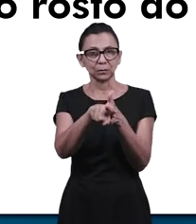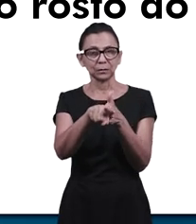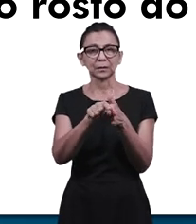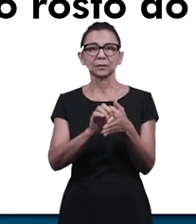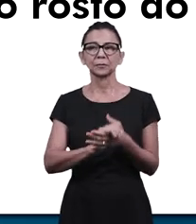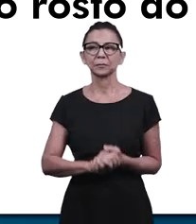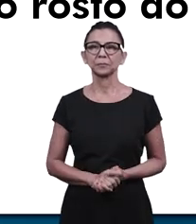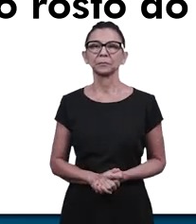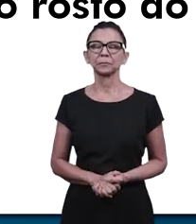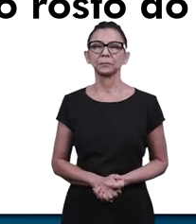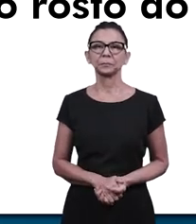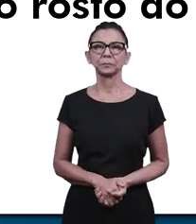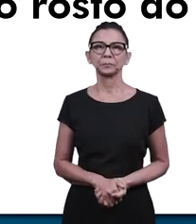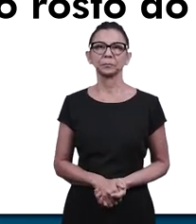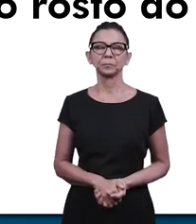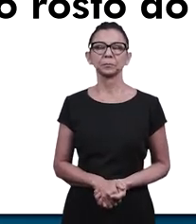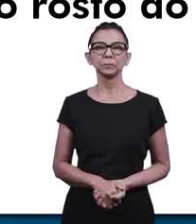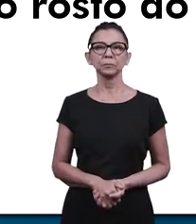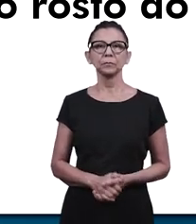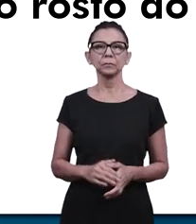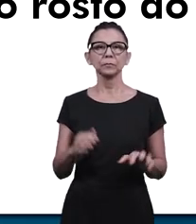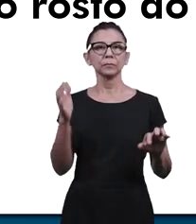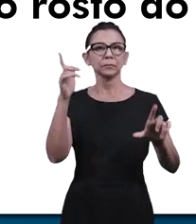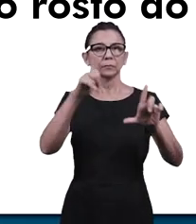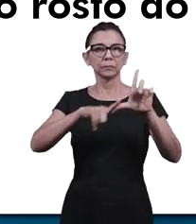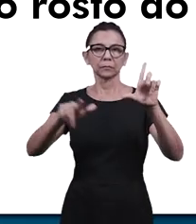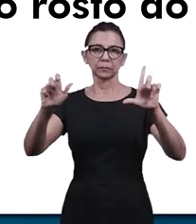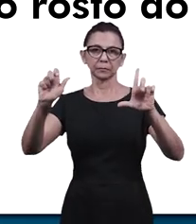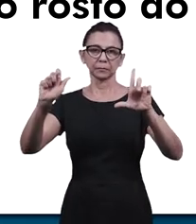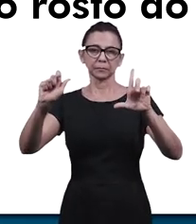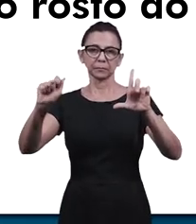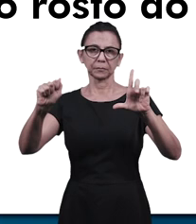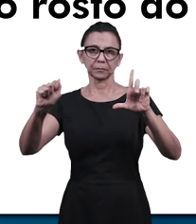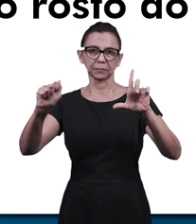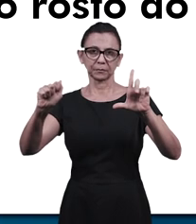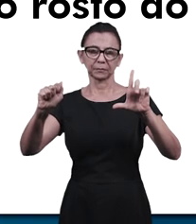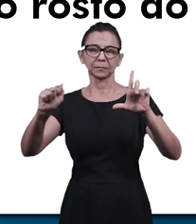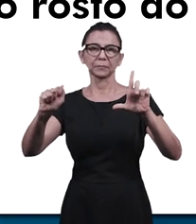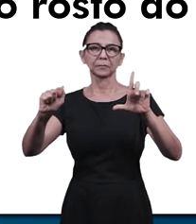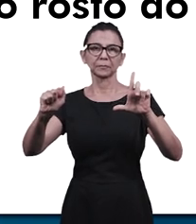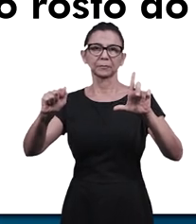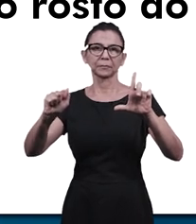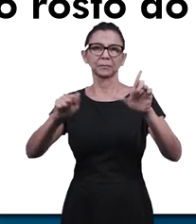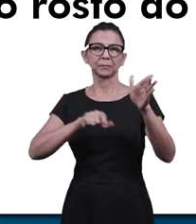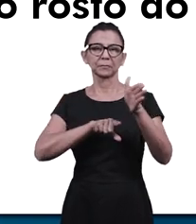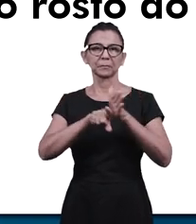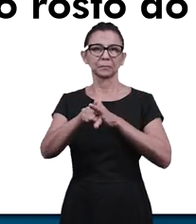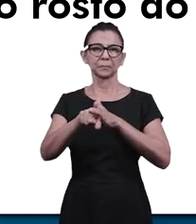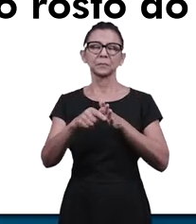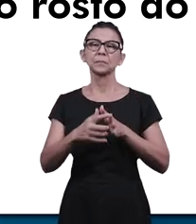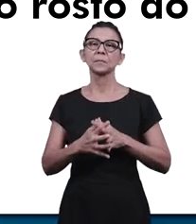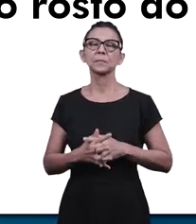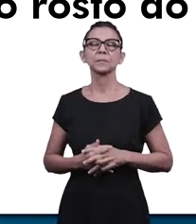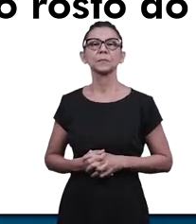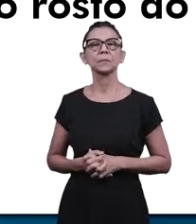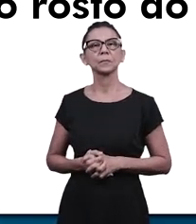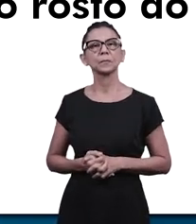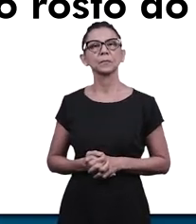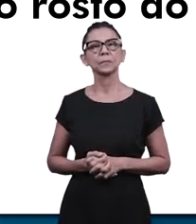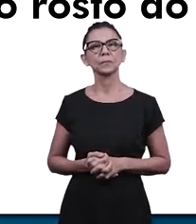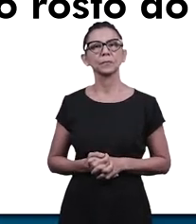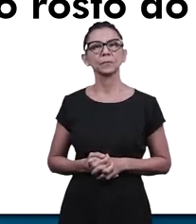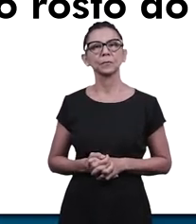pergunta do item 2.3 é a pergunta da letra A. E a pergunta da letra A diz assim: